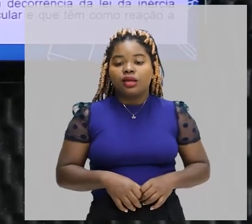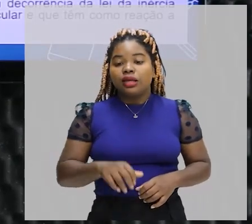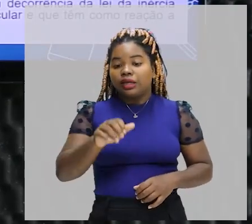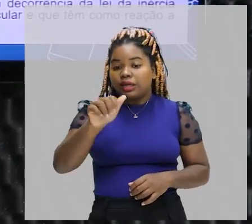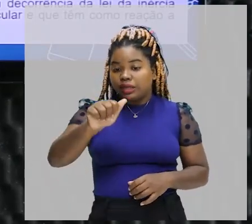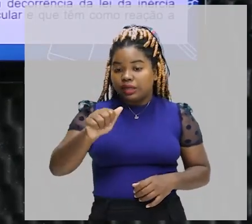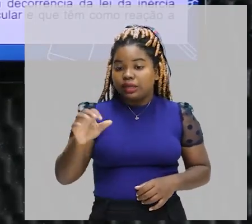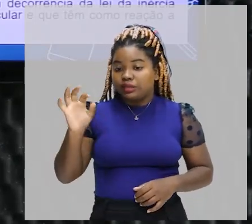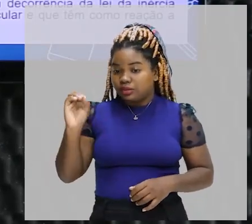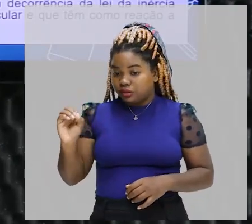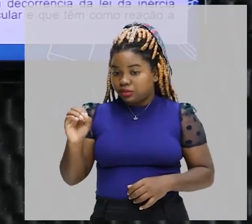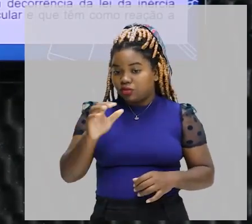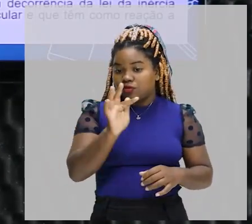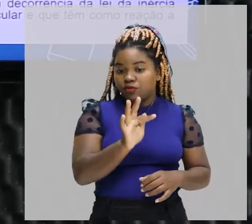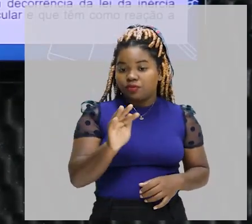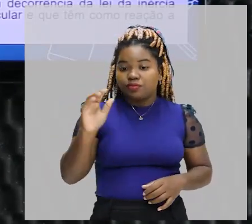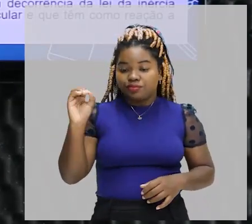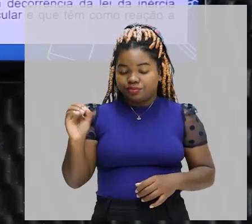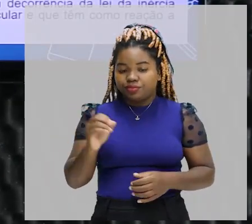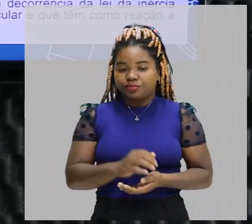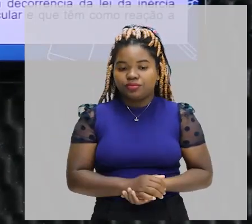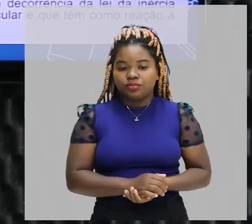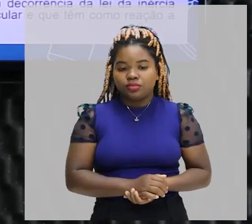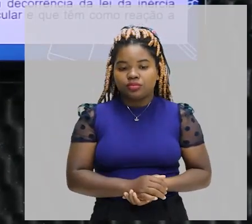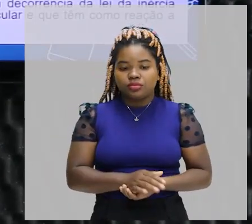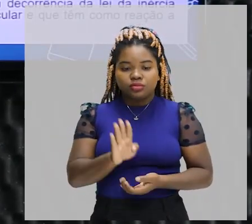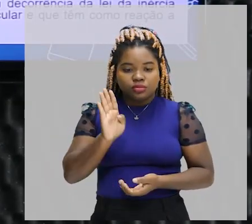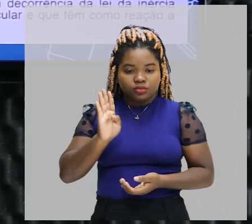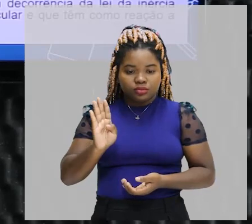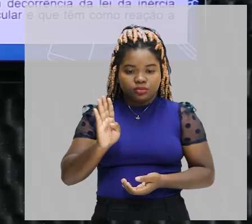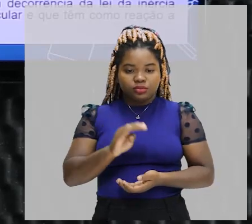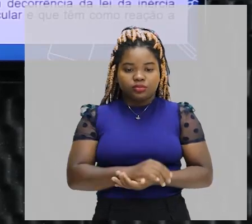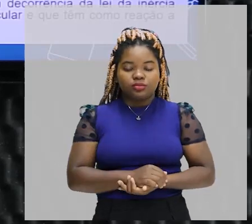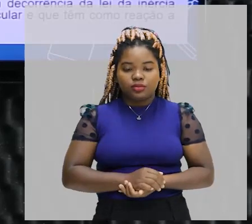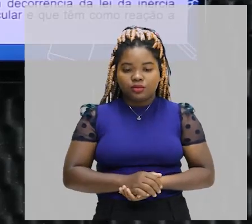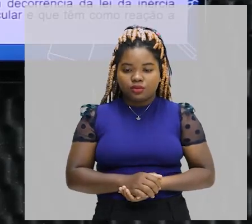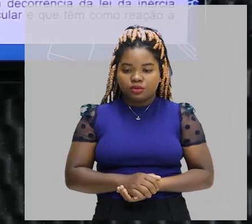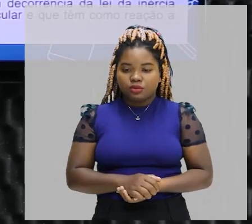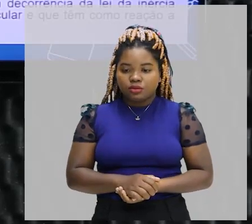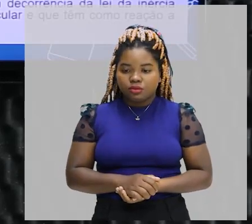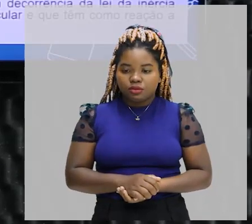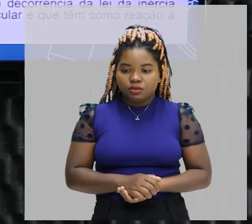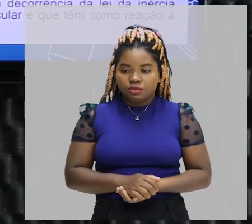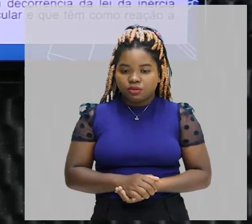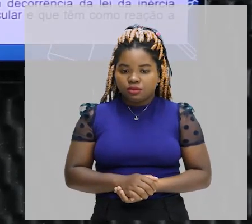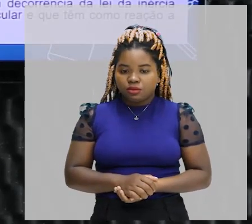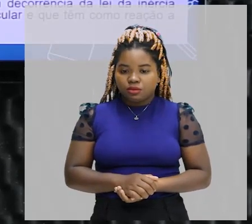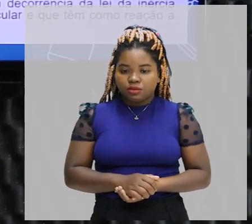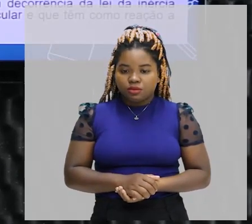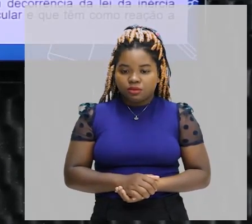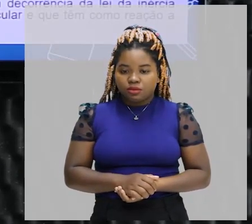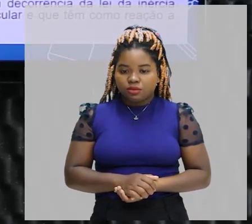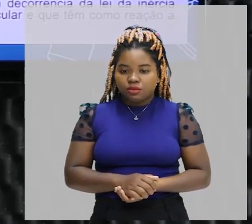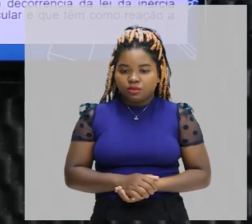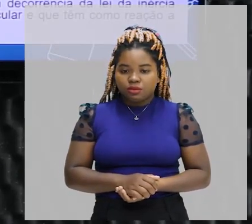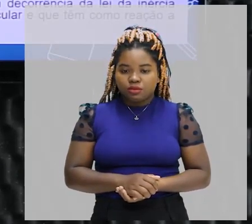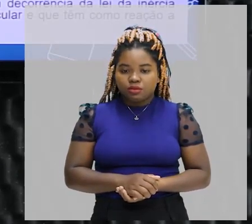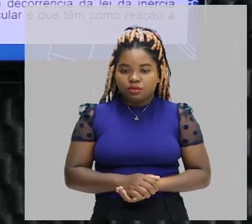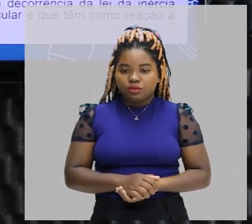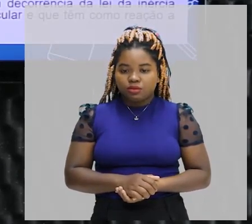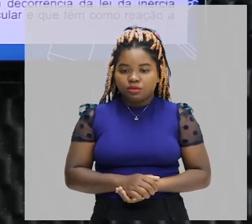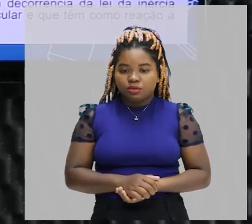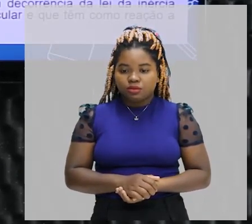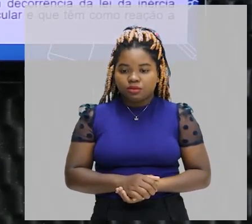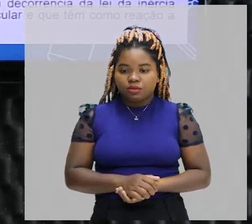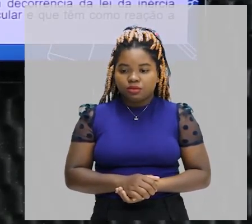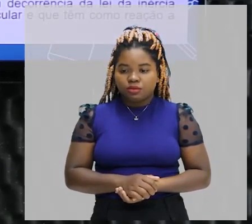nula, força nula. Tá ok? Letra B. A lei da inércia prevê a existência de referenciais inerciais